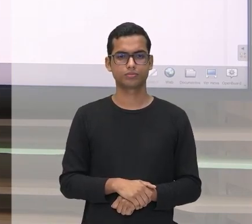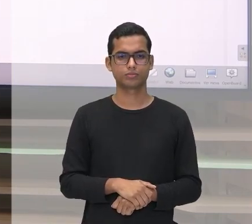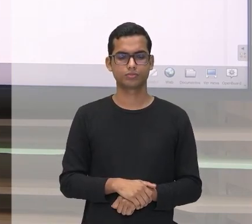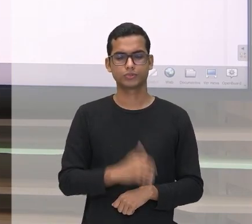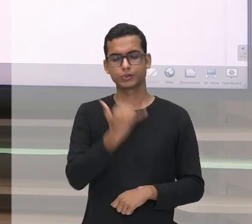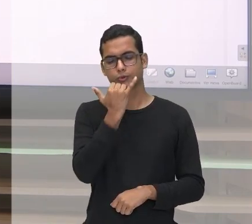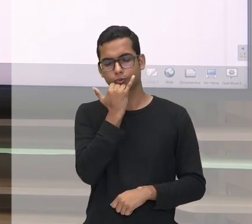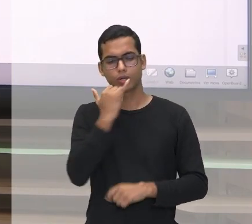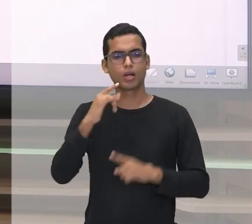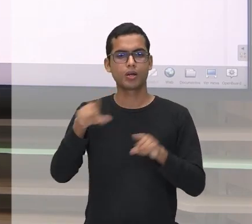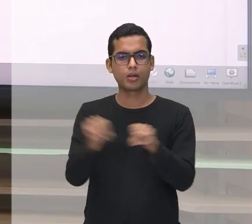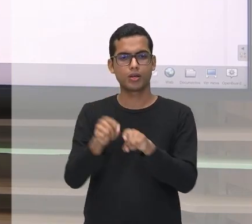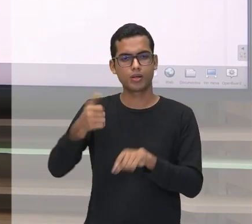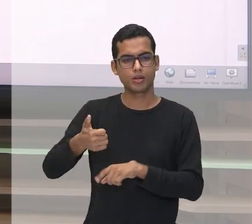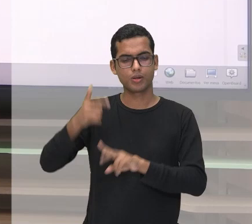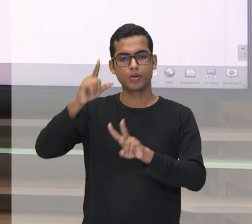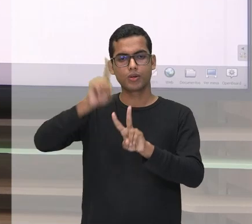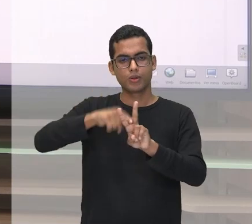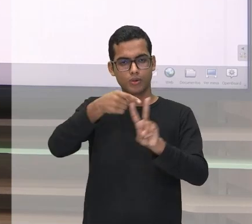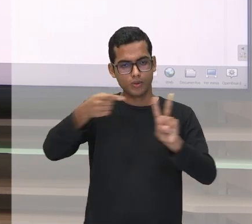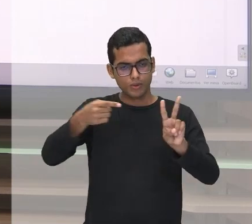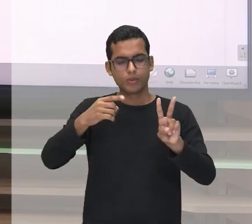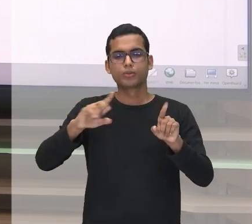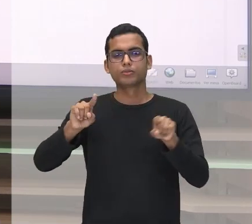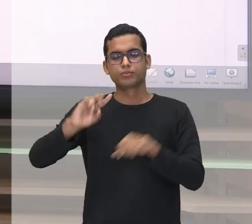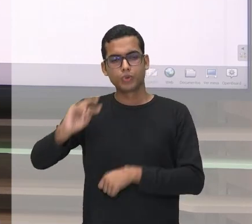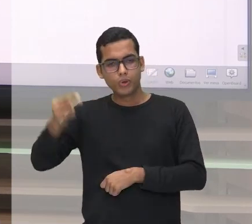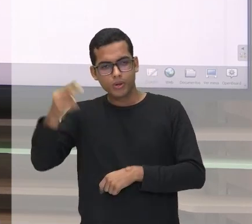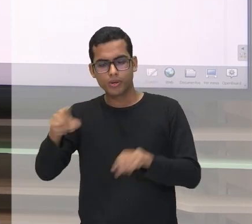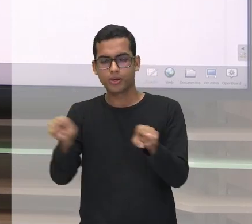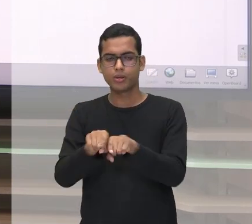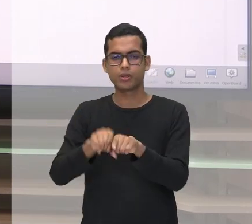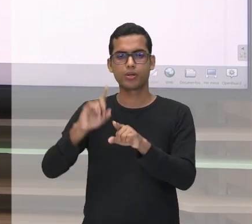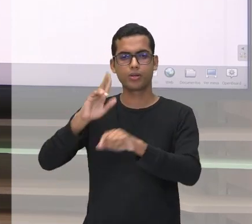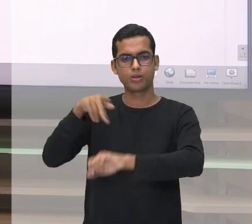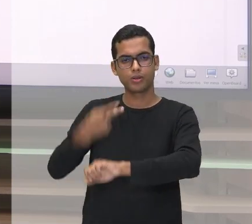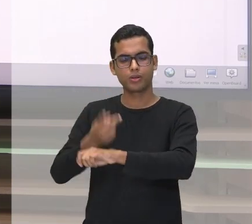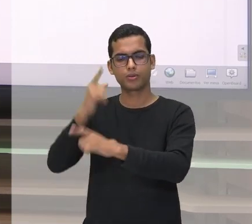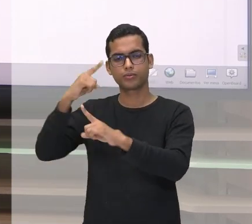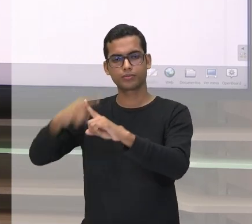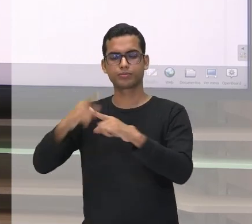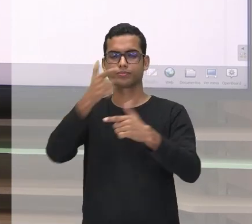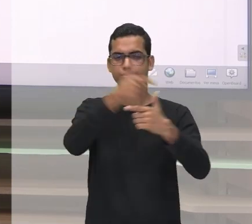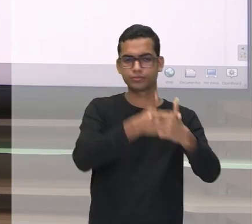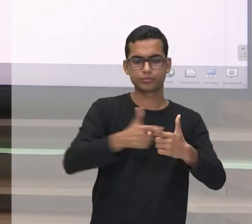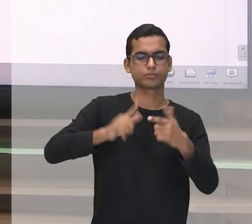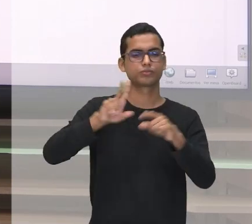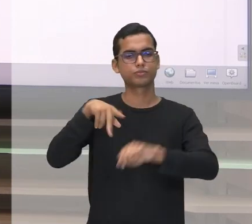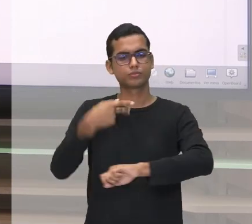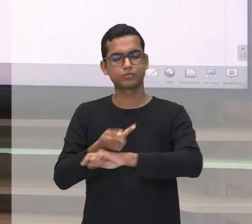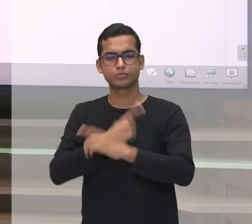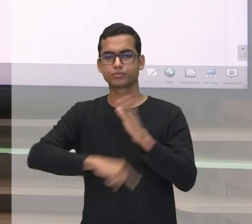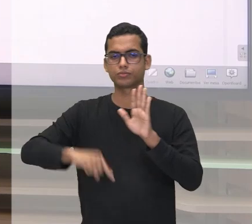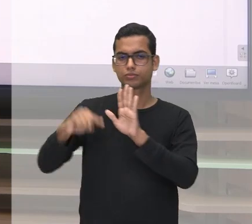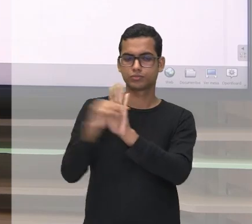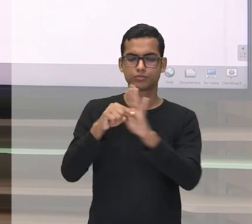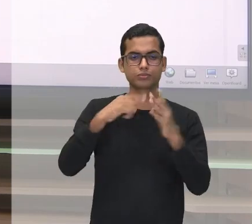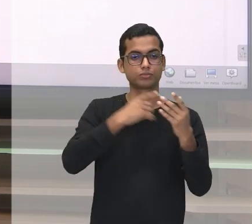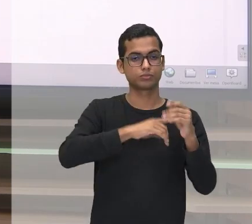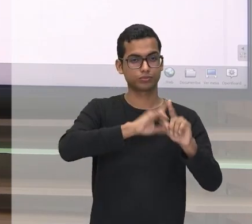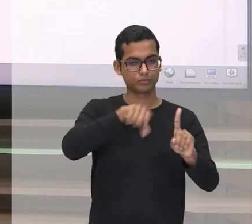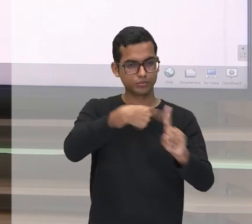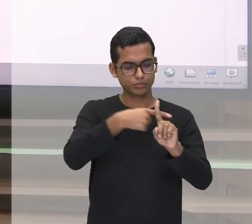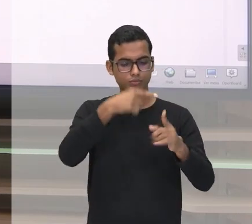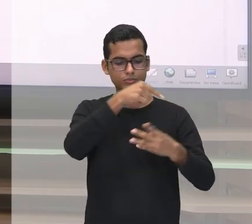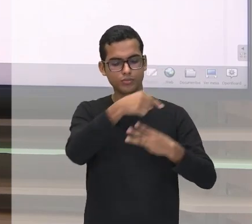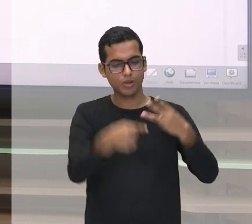e radiciação, depois multiplicação e divisão, e depois adição e subtração, sempre obedecendo a ordem da esquerda para a direita. Se